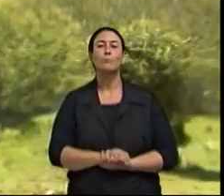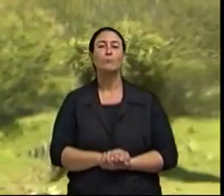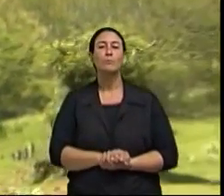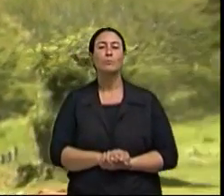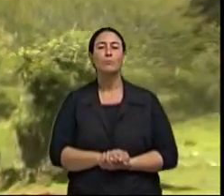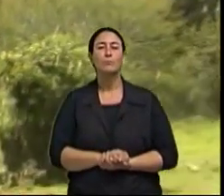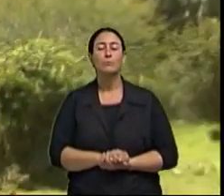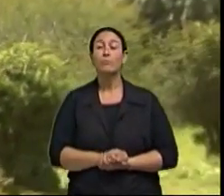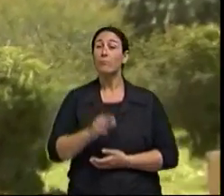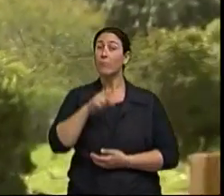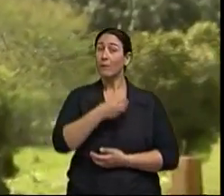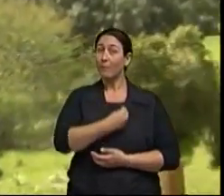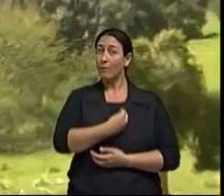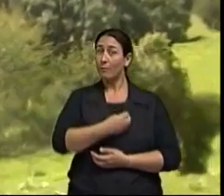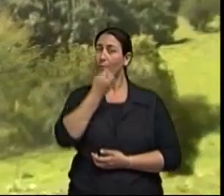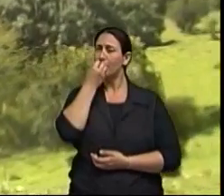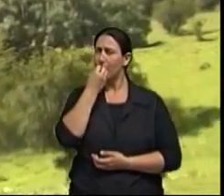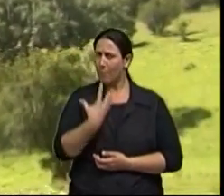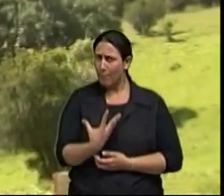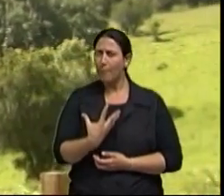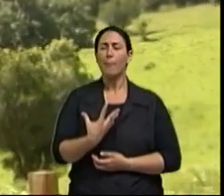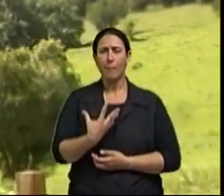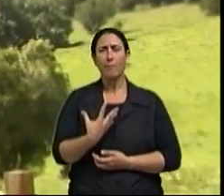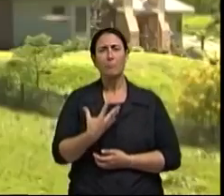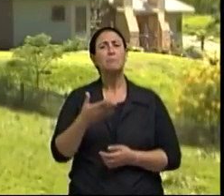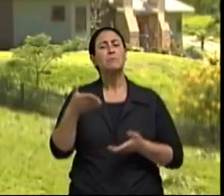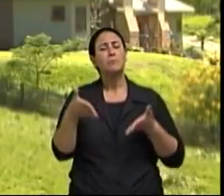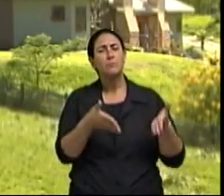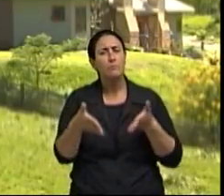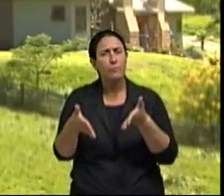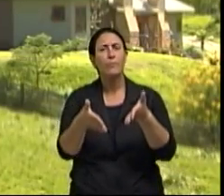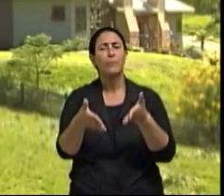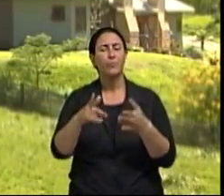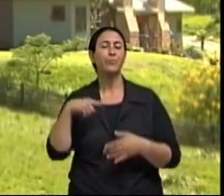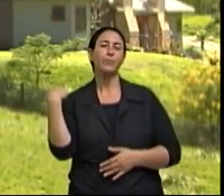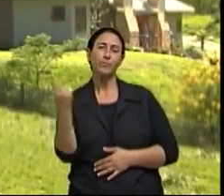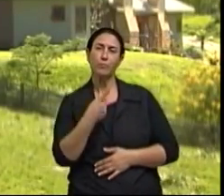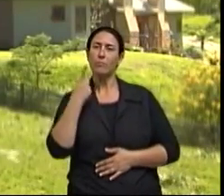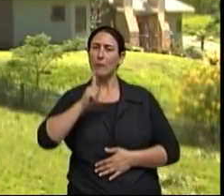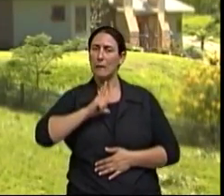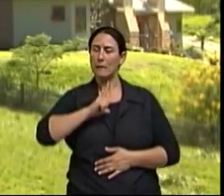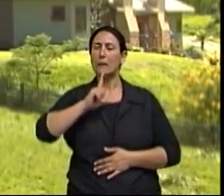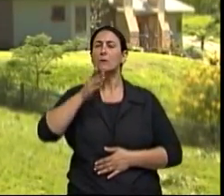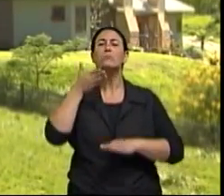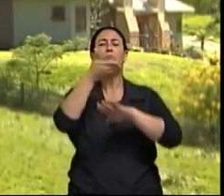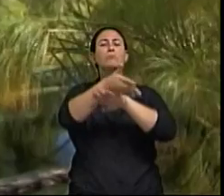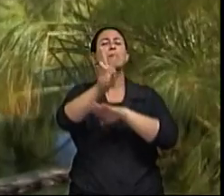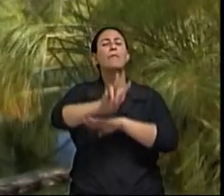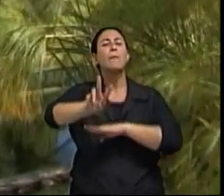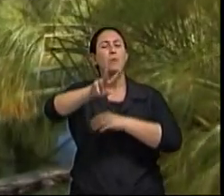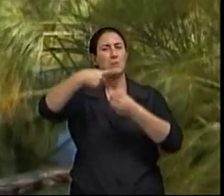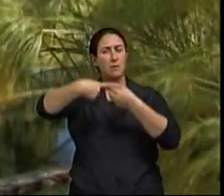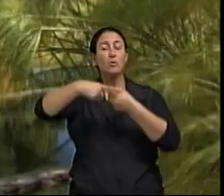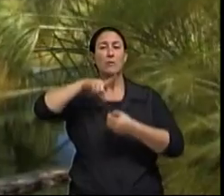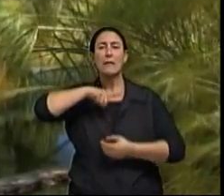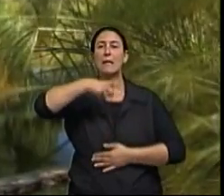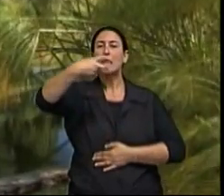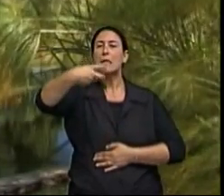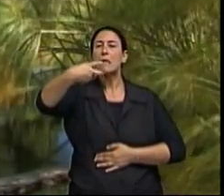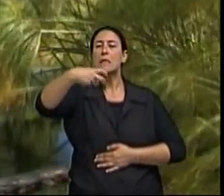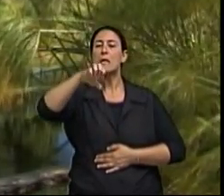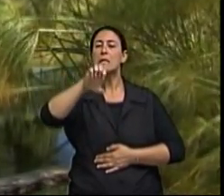Bem pegou a estrada até o município de Viamão. Lá chegamos na Quinta da Estância, uma fazenda rural que fica a